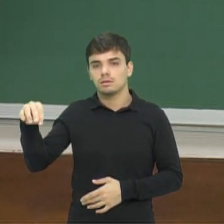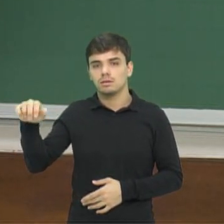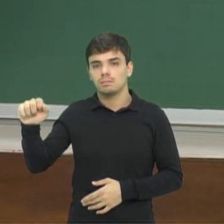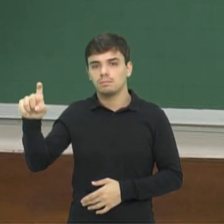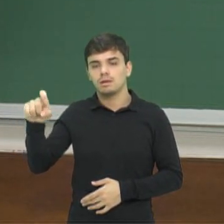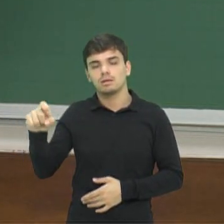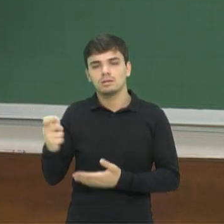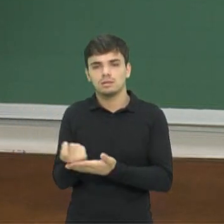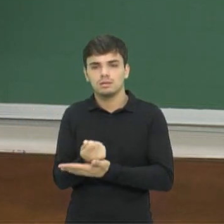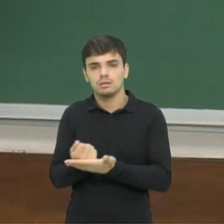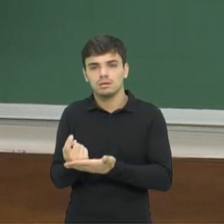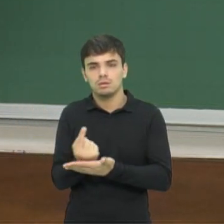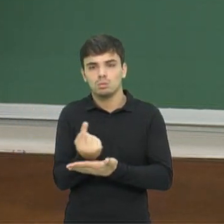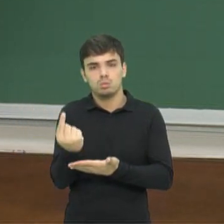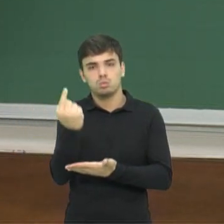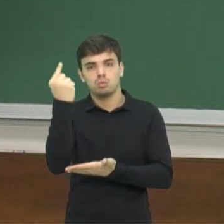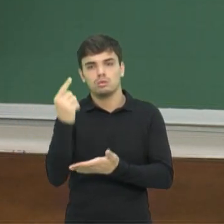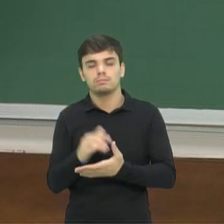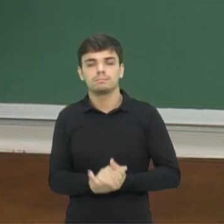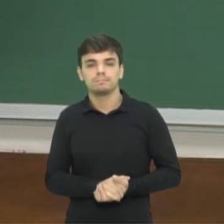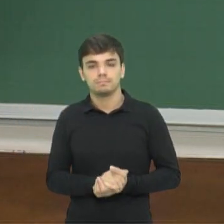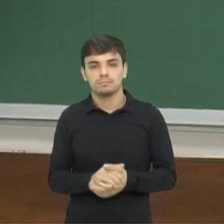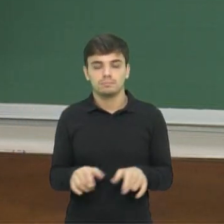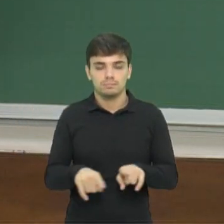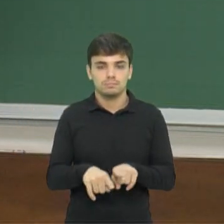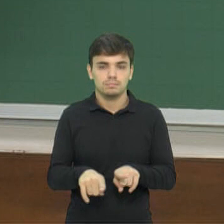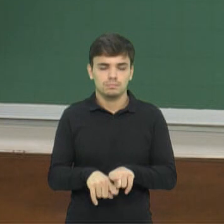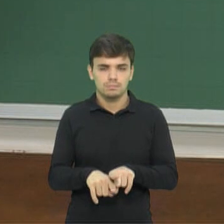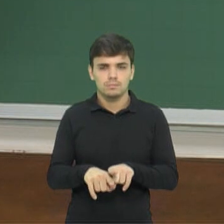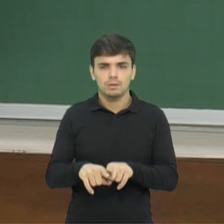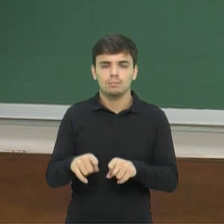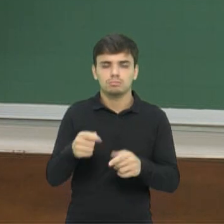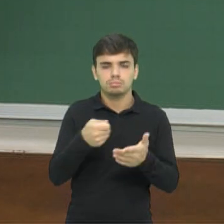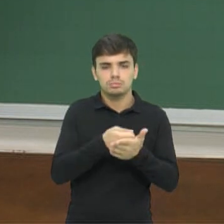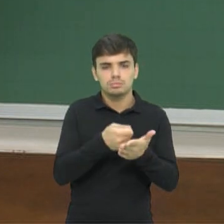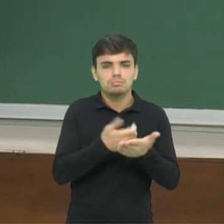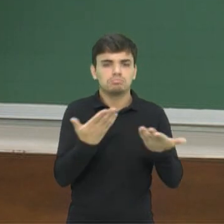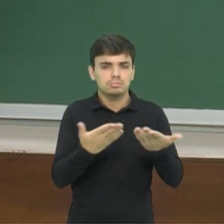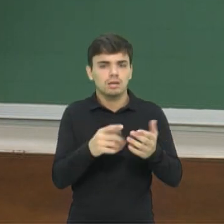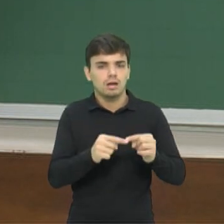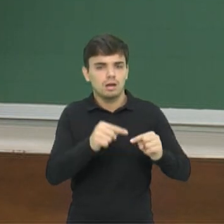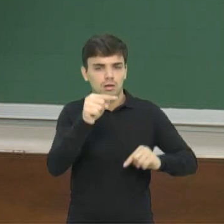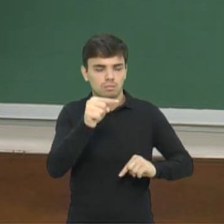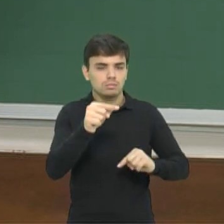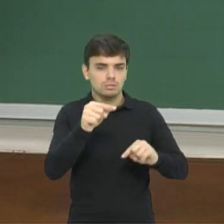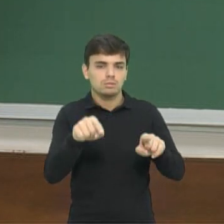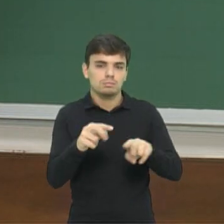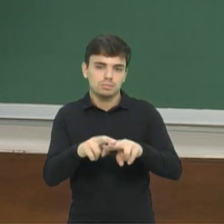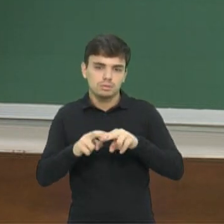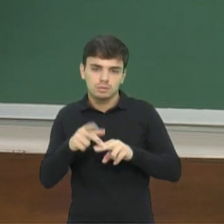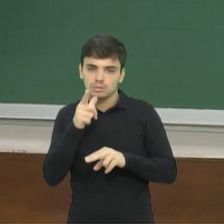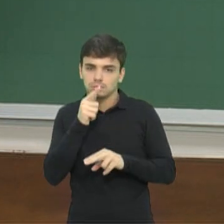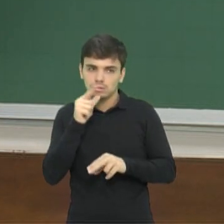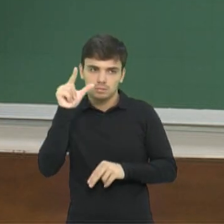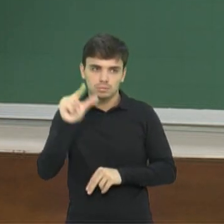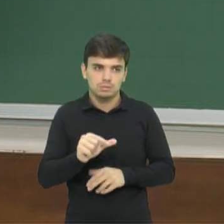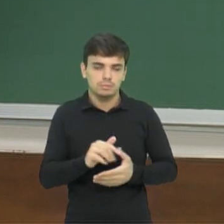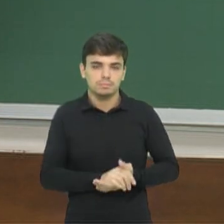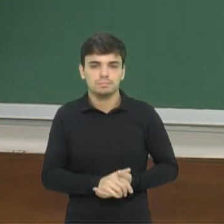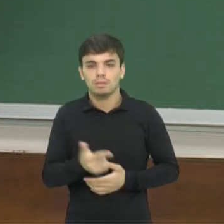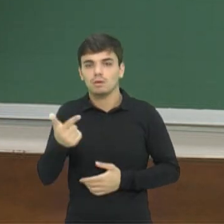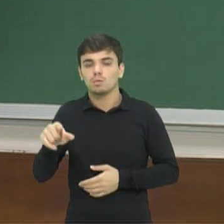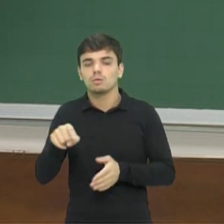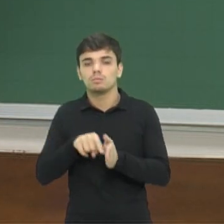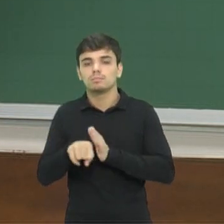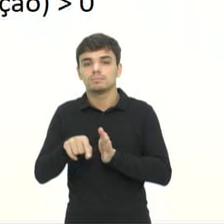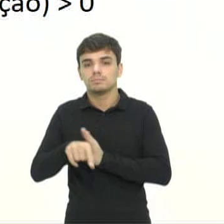ambiente. Aqui, sim, ó, a produção primária bruta ela é muito alta, mas não sobra energia. Então, a produção primária líquida ela é menor, tá? Mais um